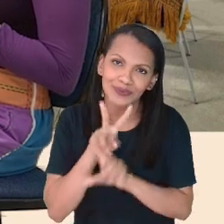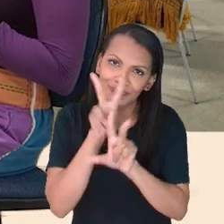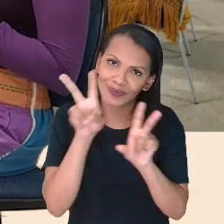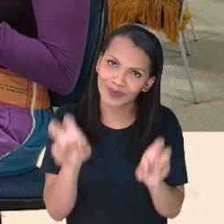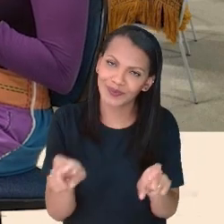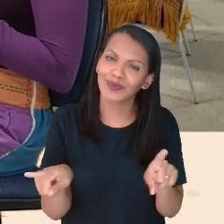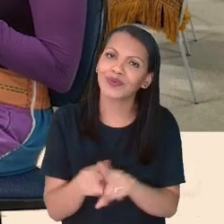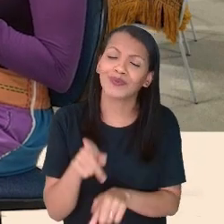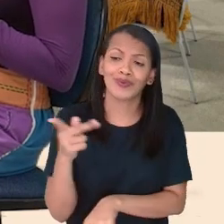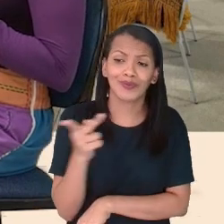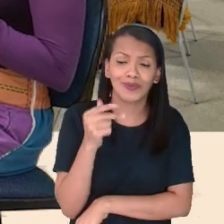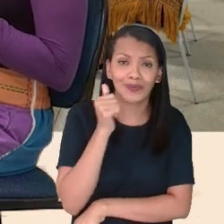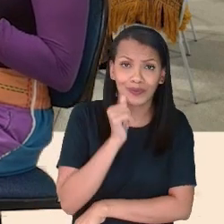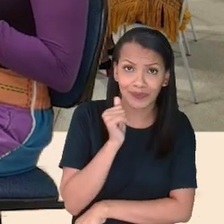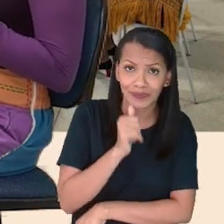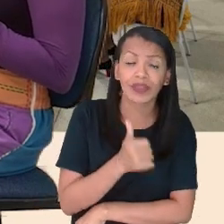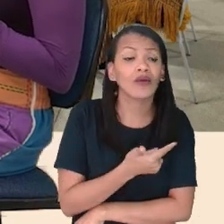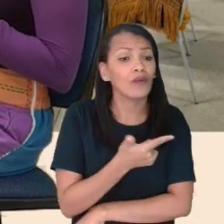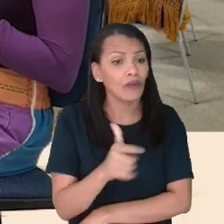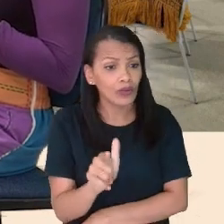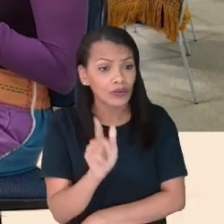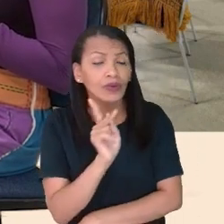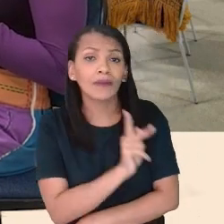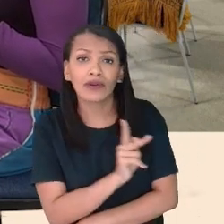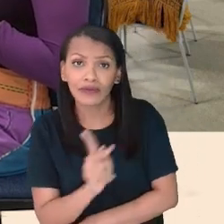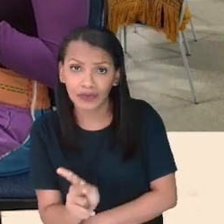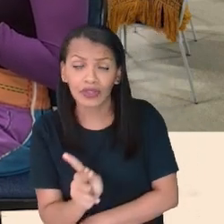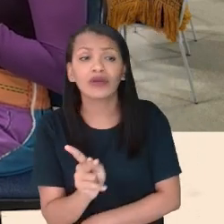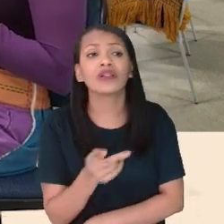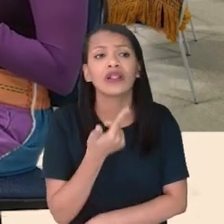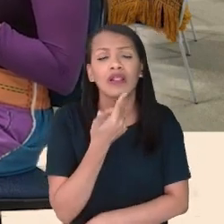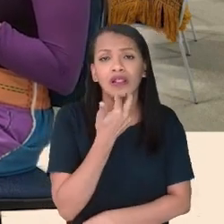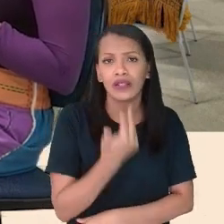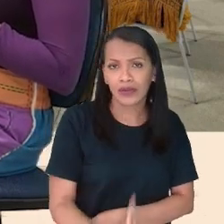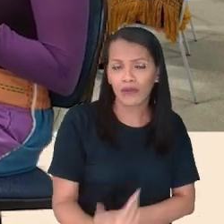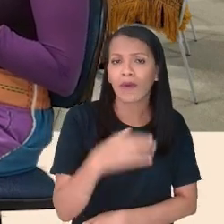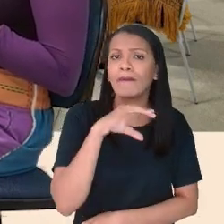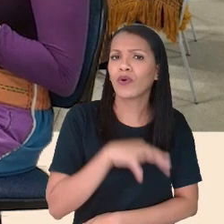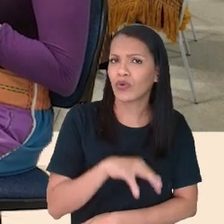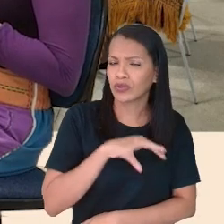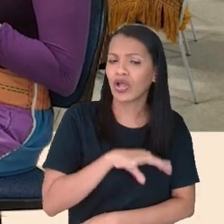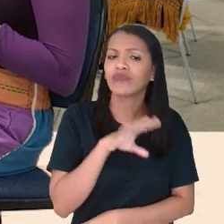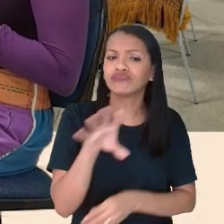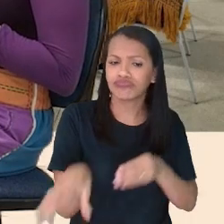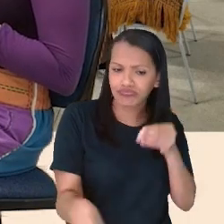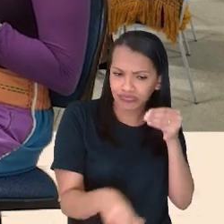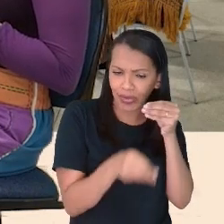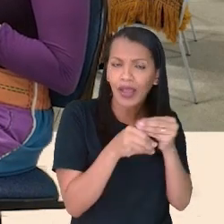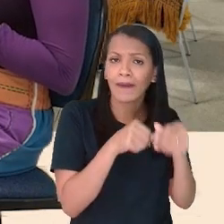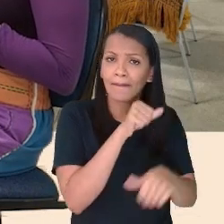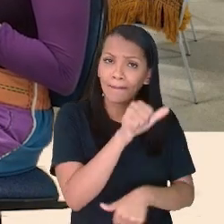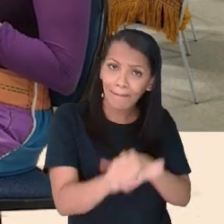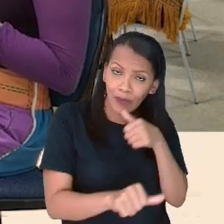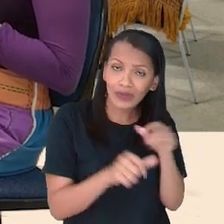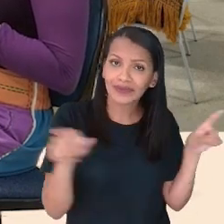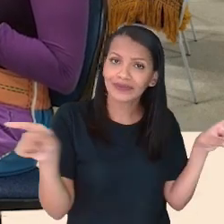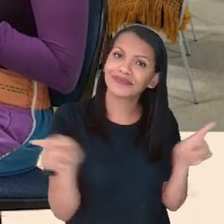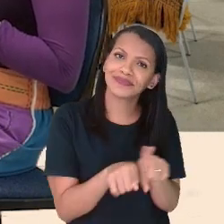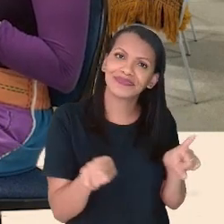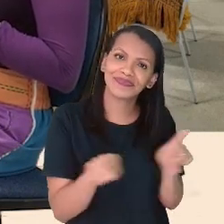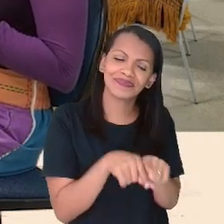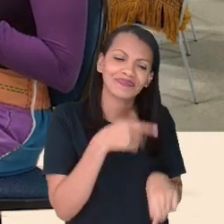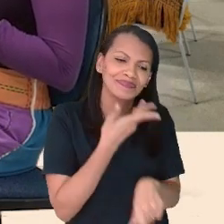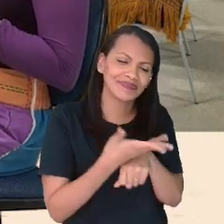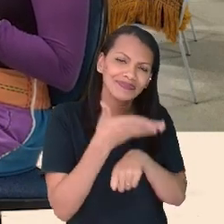E nisso, os outros professores, o professor de língua portuguesa pode pegar isso aí, gente, e transformar também,